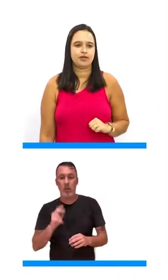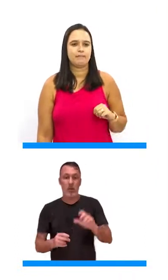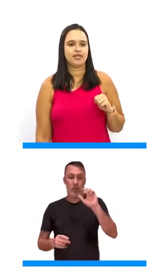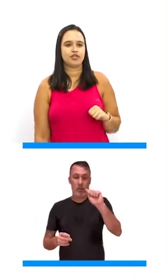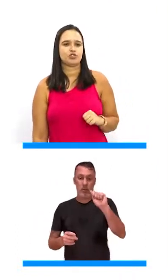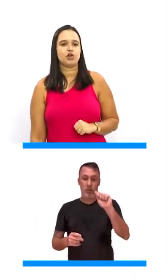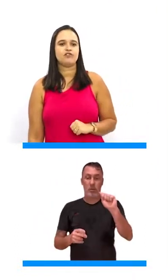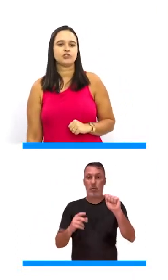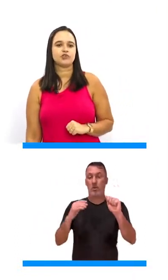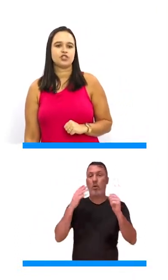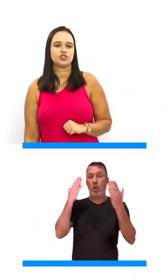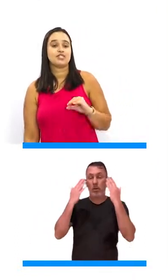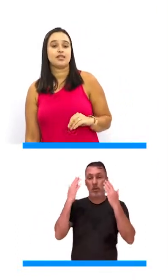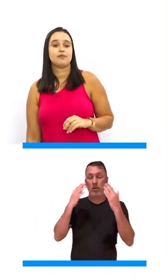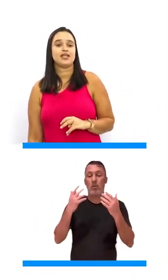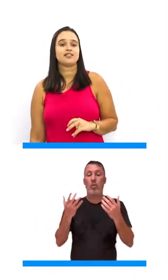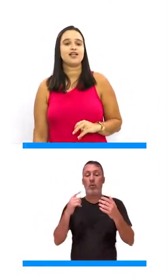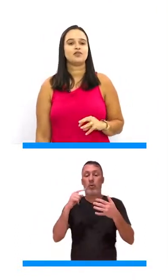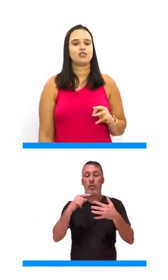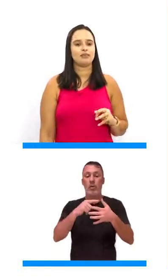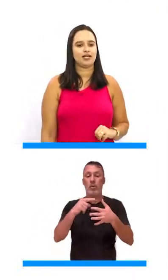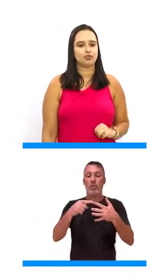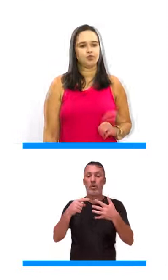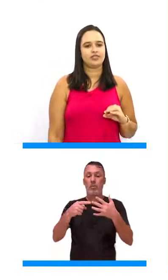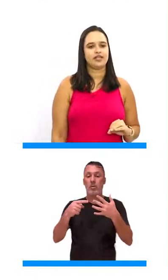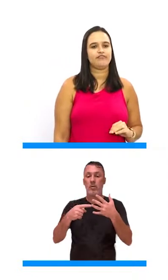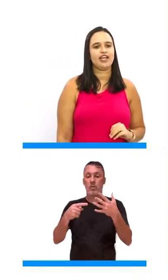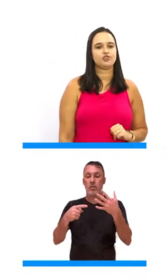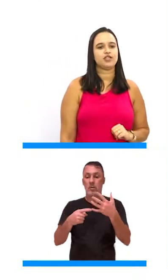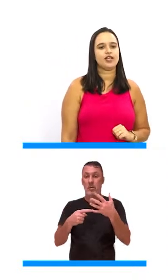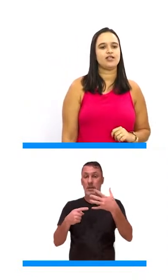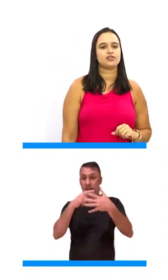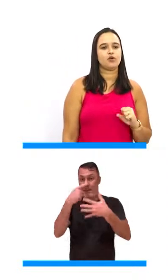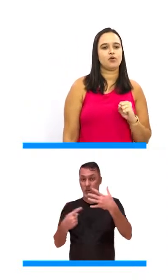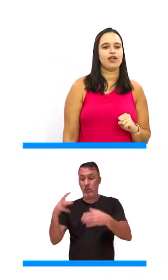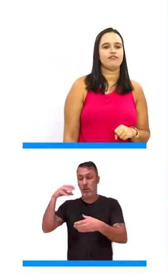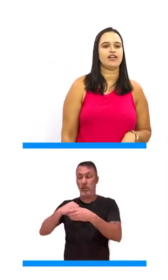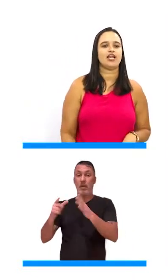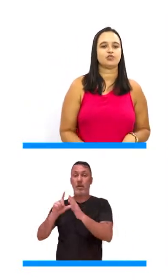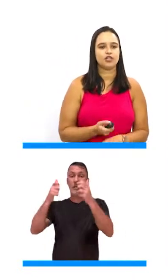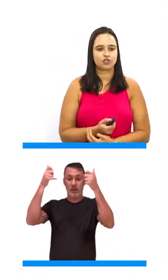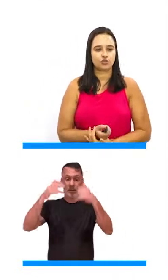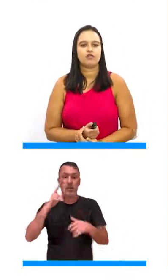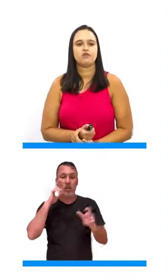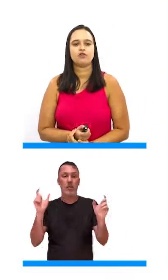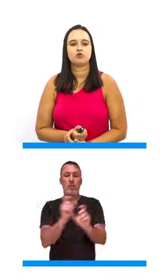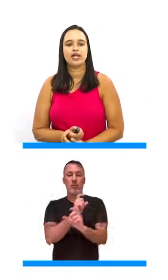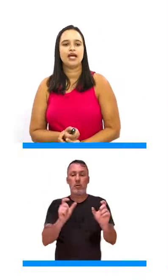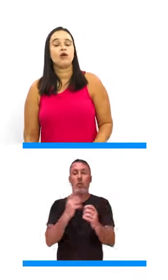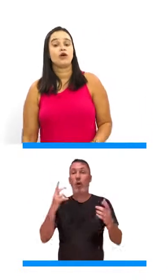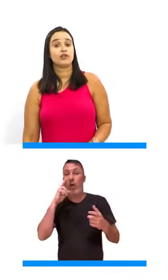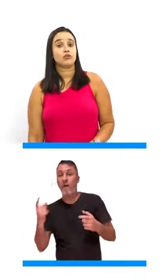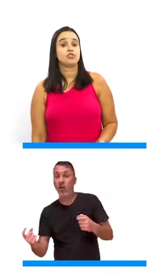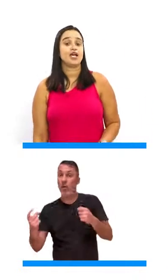grandiosa. B. Jovem estudante. C. Brasileiro trabalhador. D. Velho chinês. Ou E. Fanático religioso. Vamos